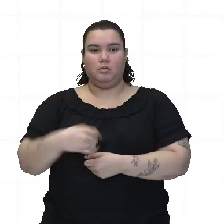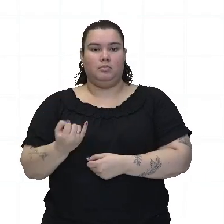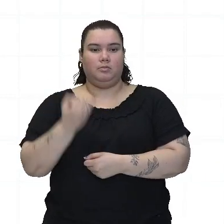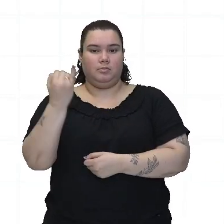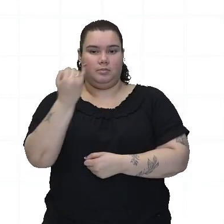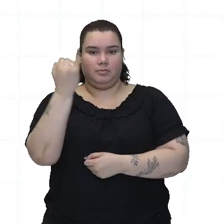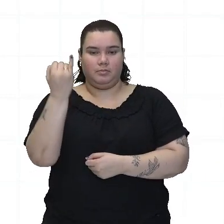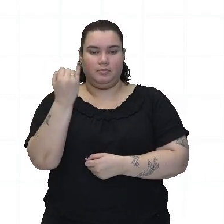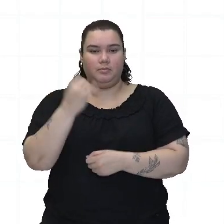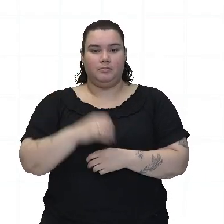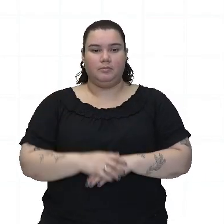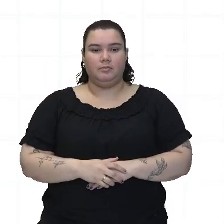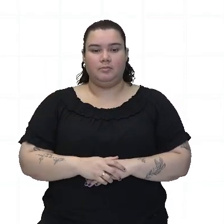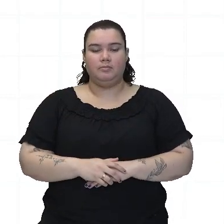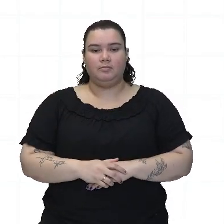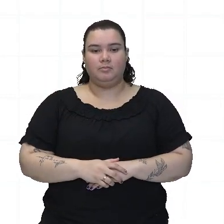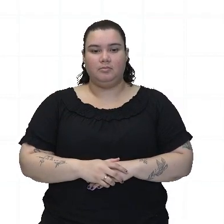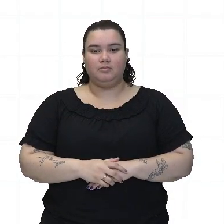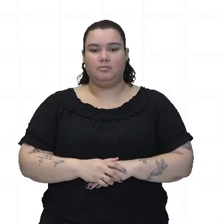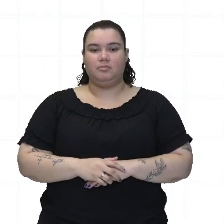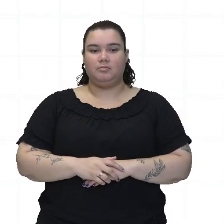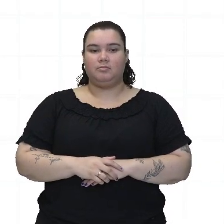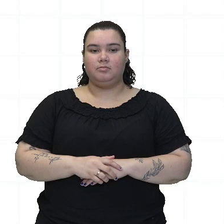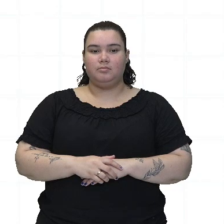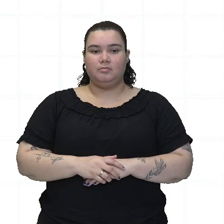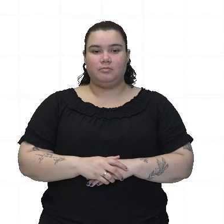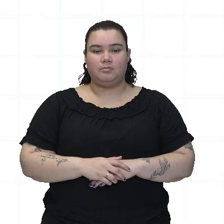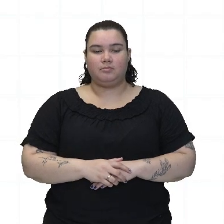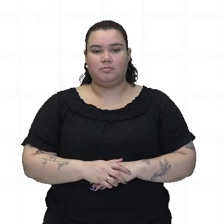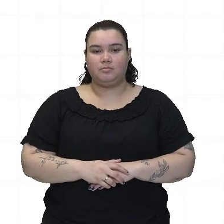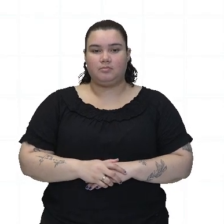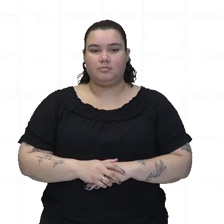essa introdução aí. Continuando.